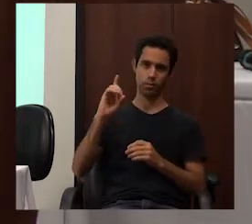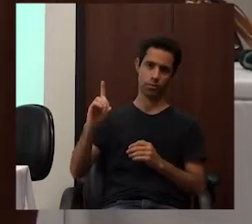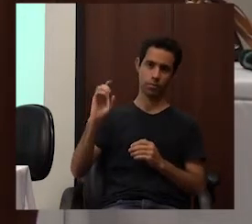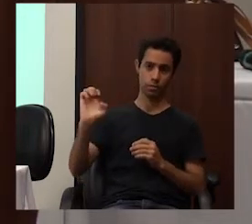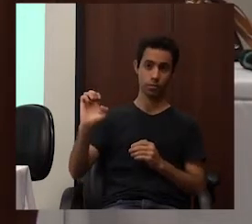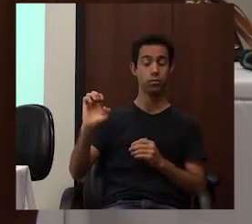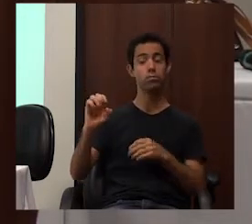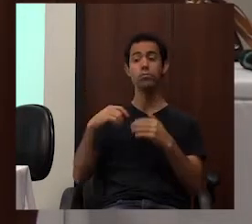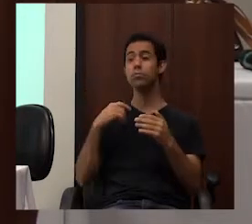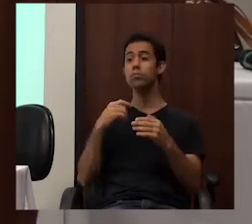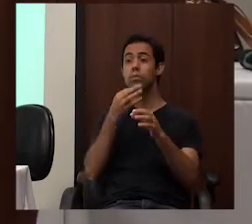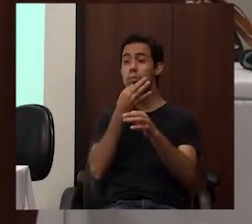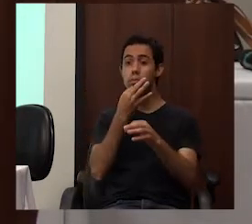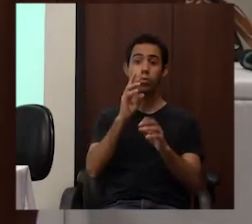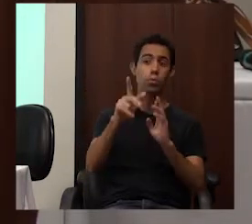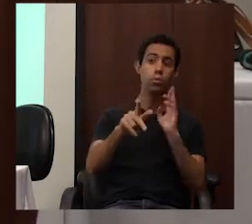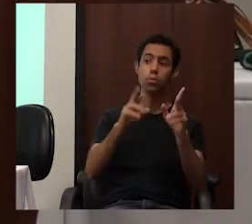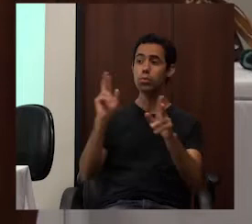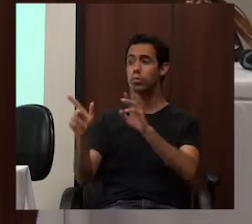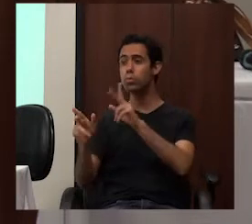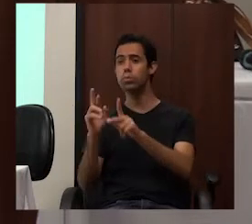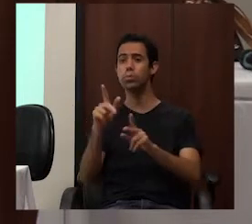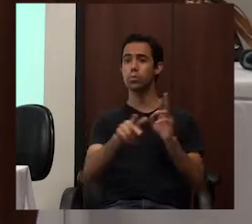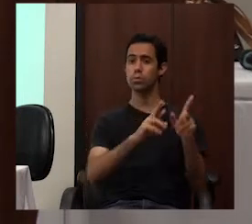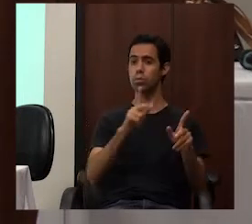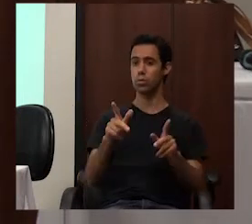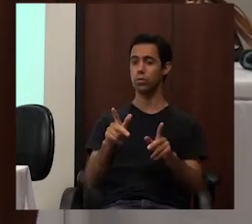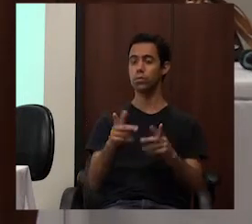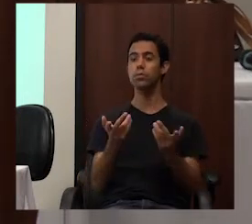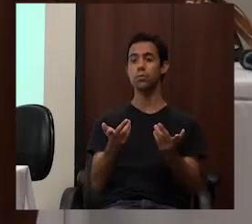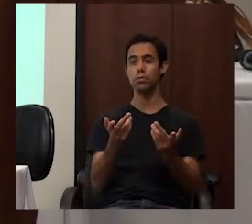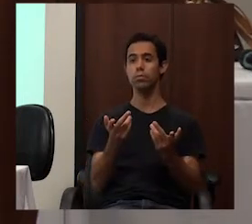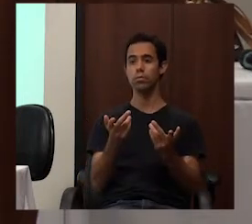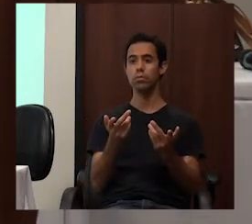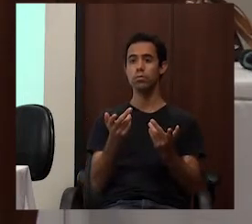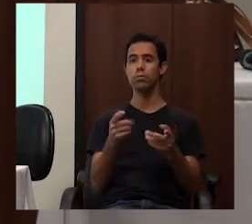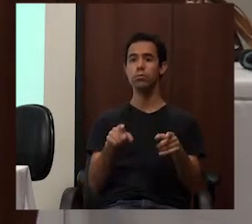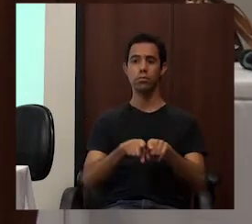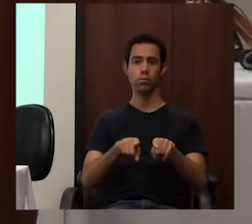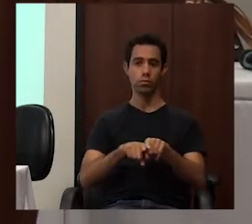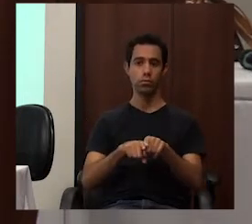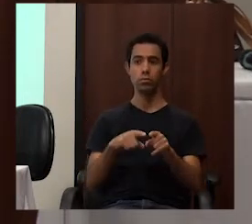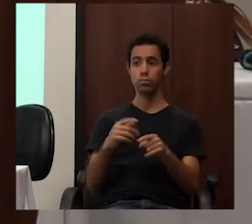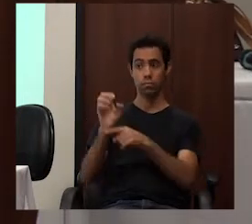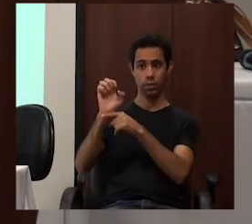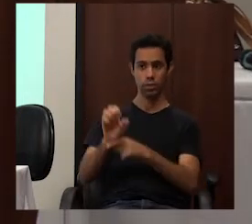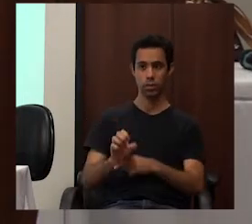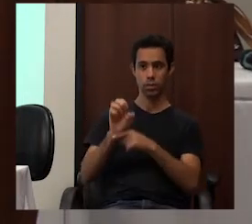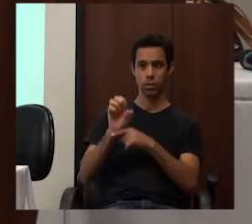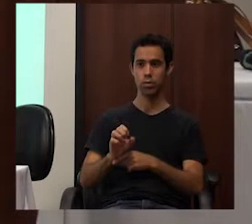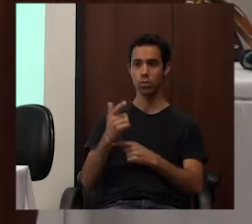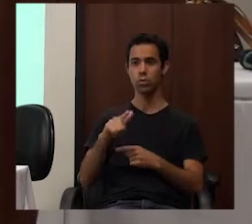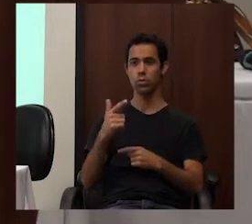D, a mudança de opinião de F, que antes queria X, mas agora quer Y. Não tem Estado que resista